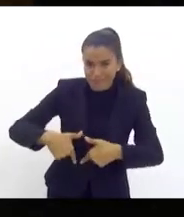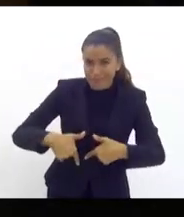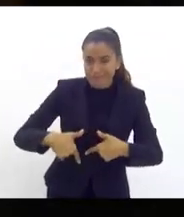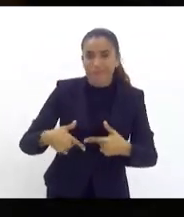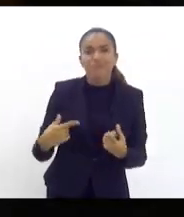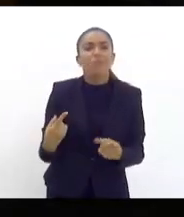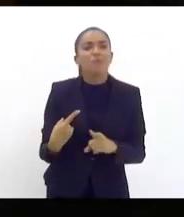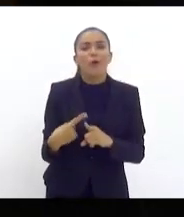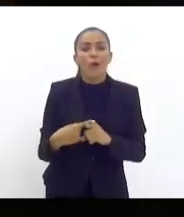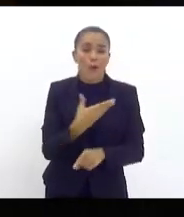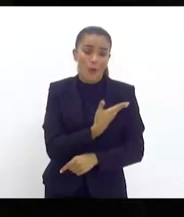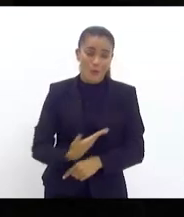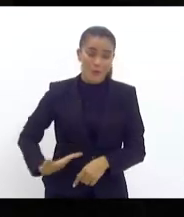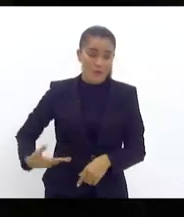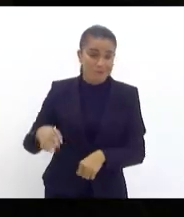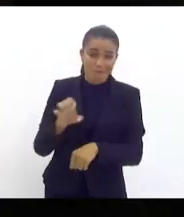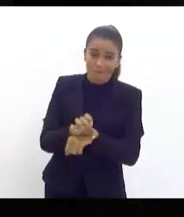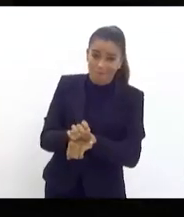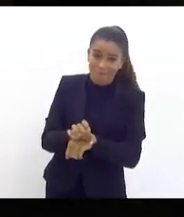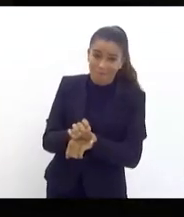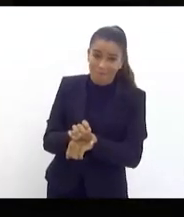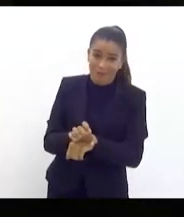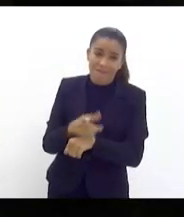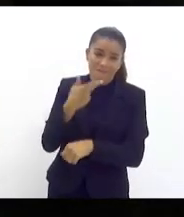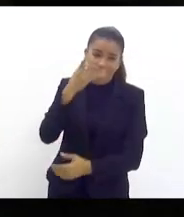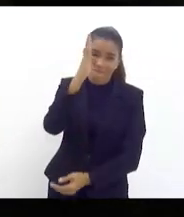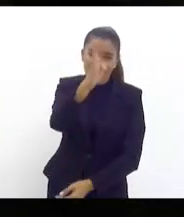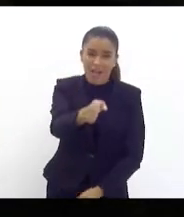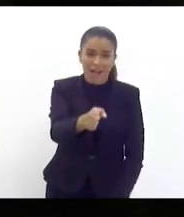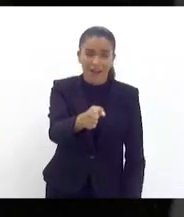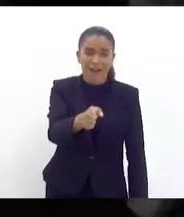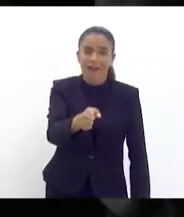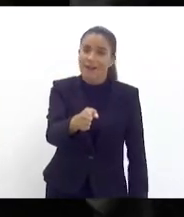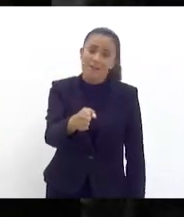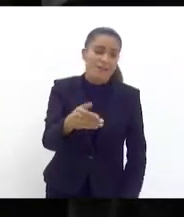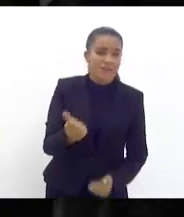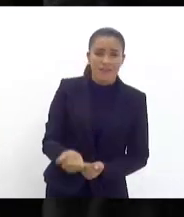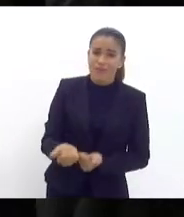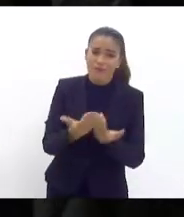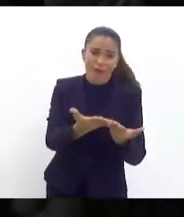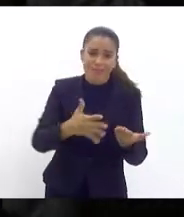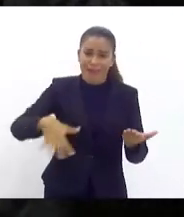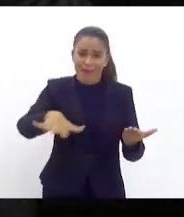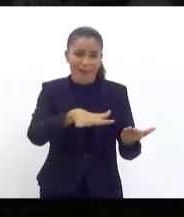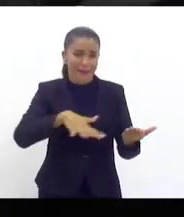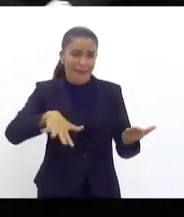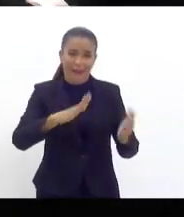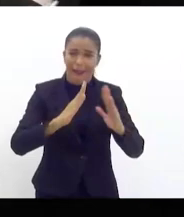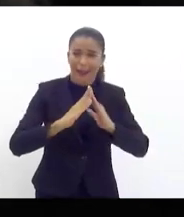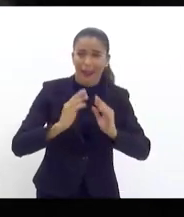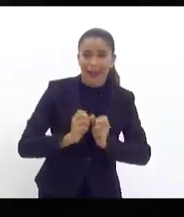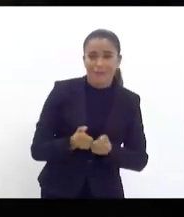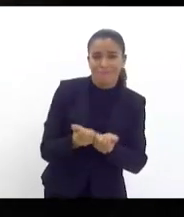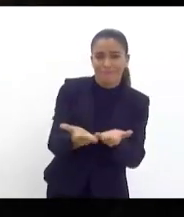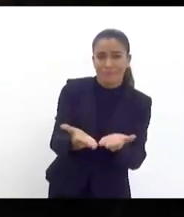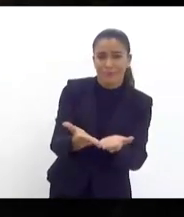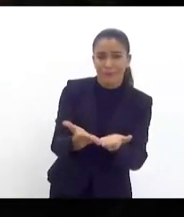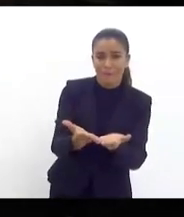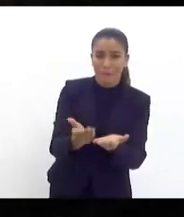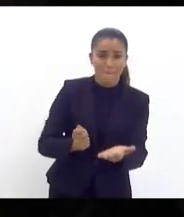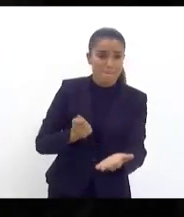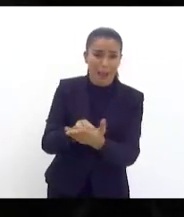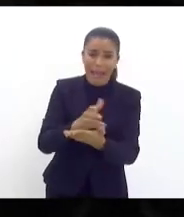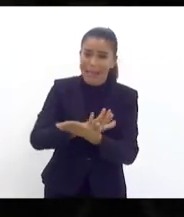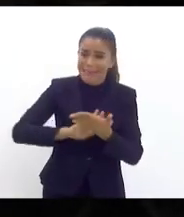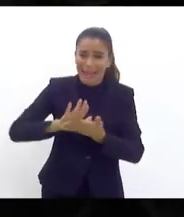Porque o governo do Estado, de forma muito franca e objetiva, não vai dar terreno para ninguém, imóvel para ninguém, muito menos pagar a conta de